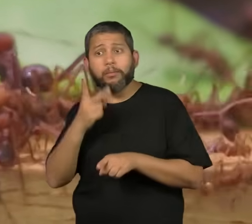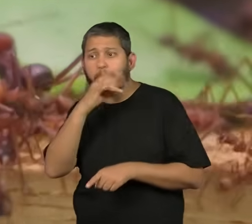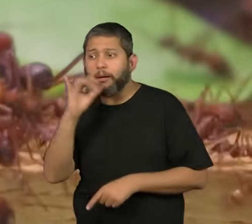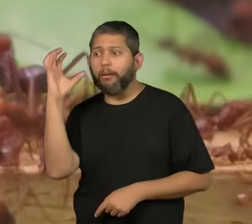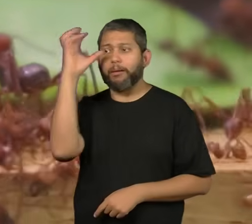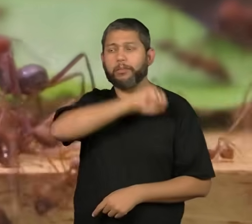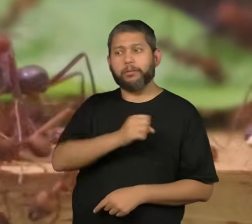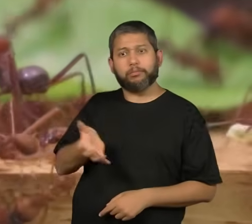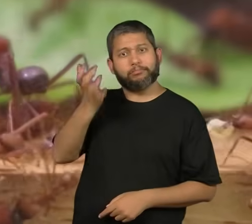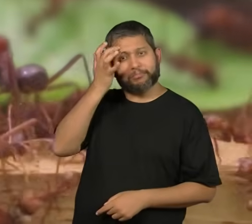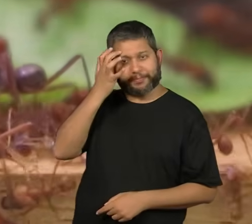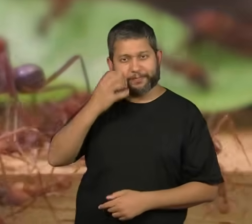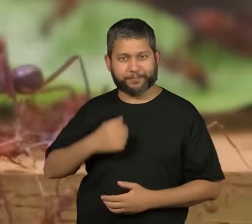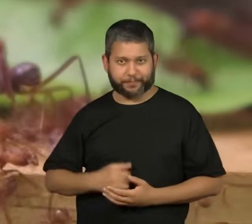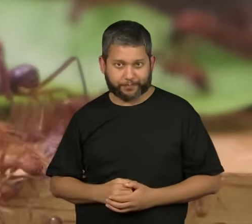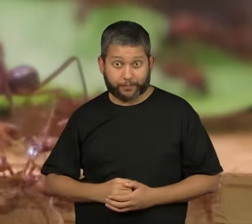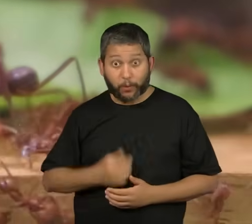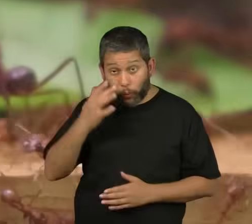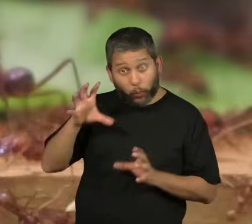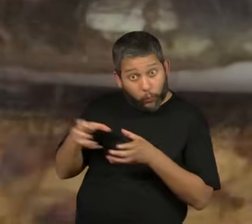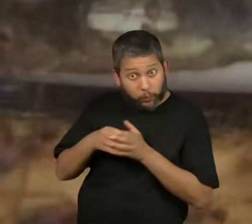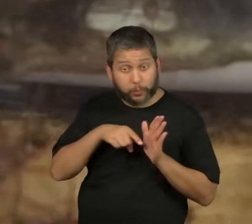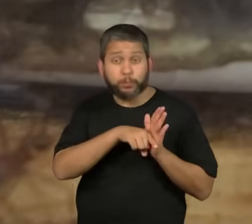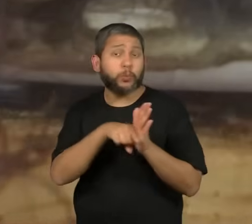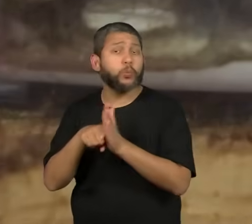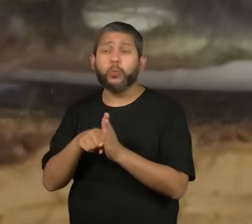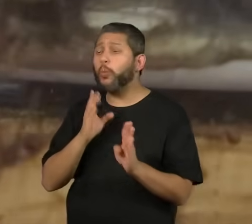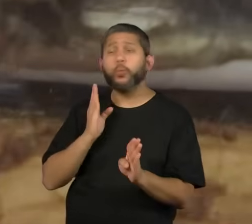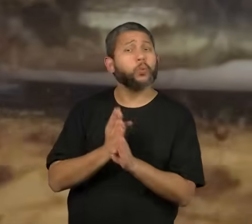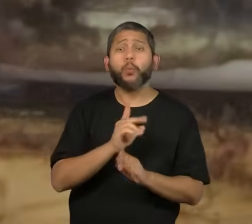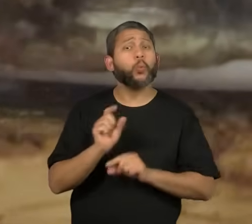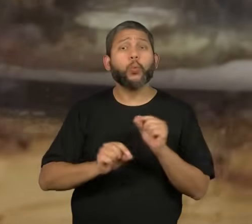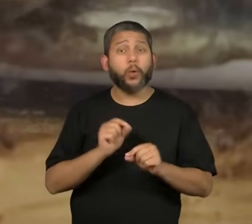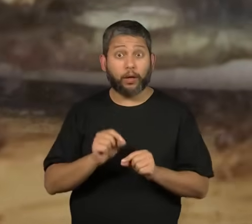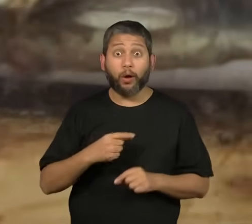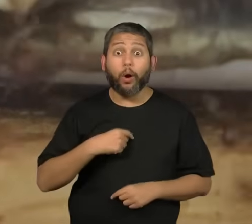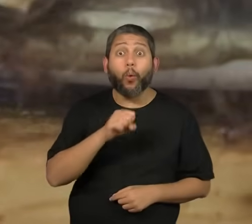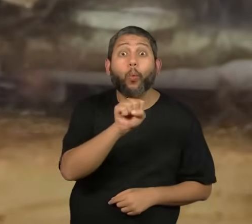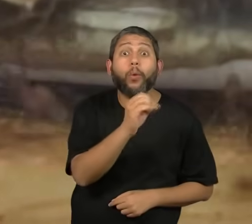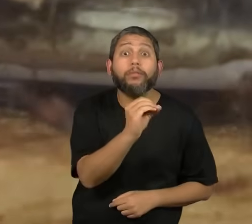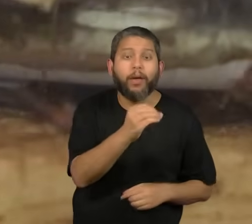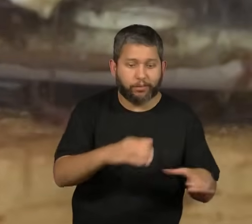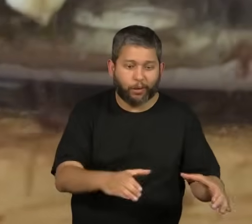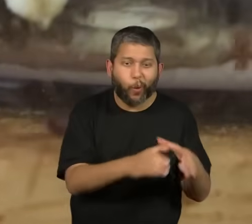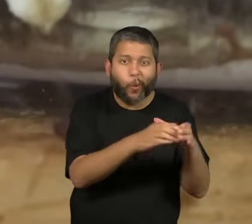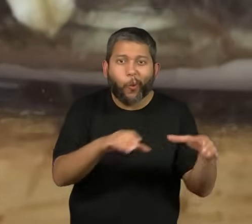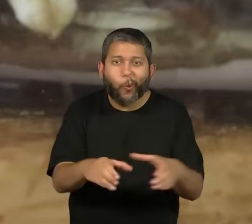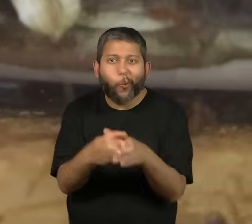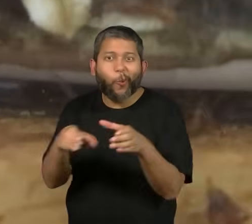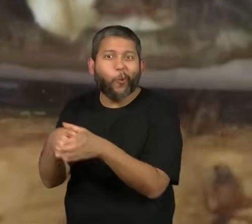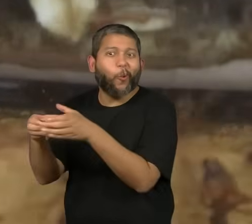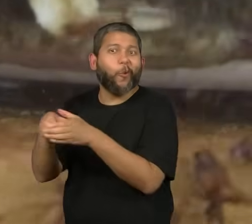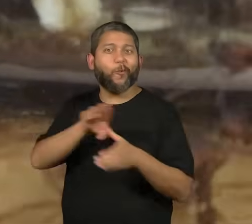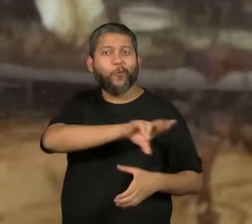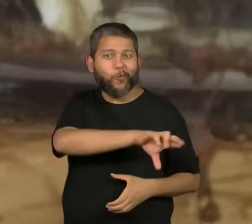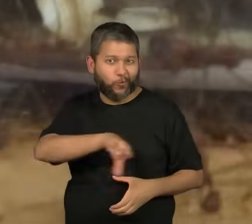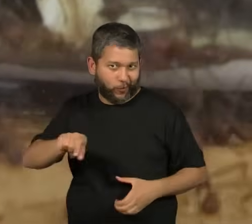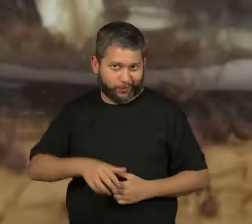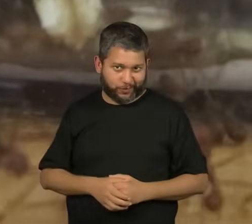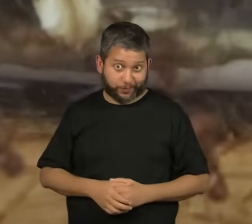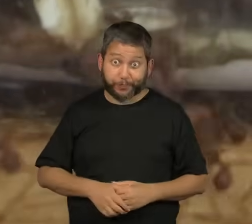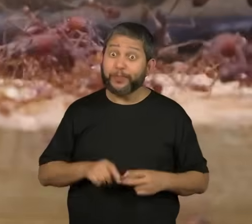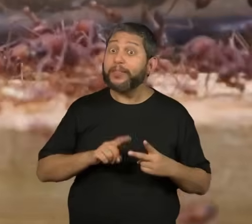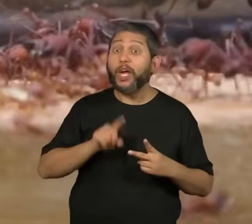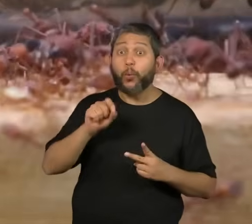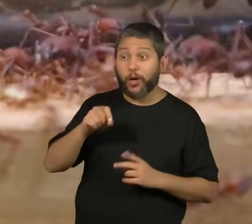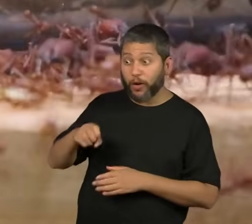Para chegar ao resultado, os pesquisadores observaram 80 colônias de formigas em laboratório. adicionaram